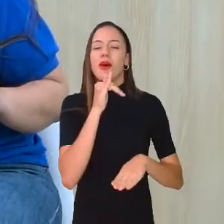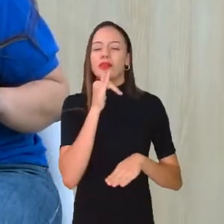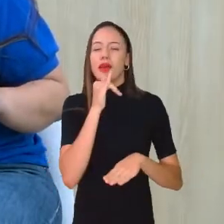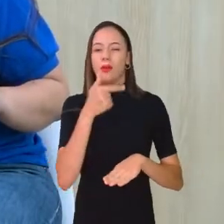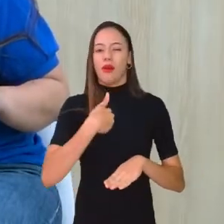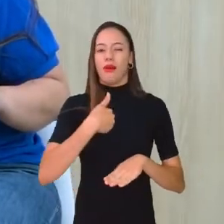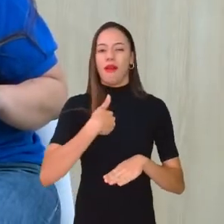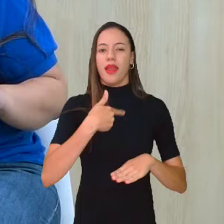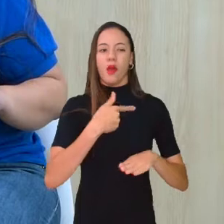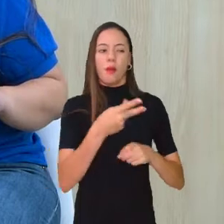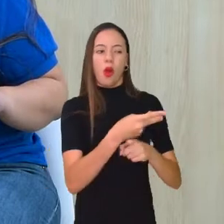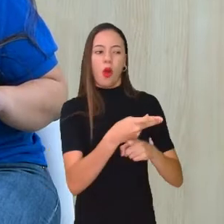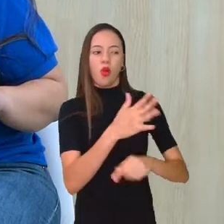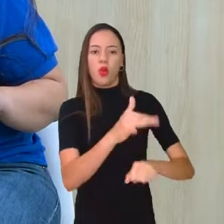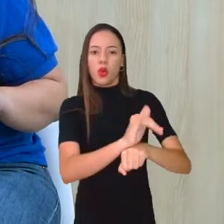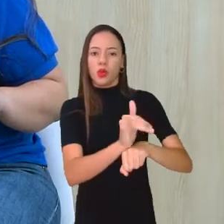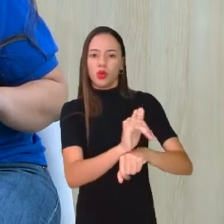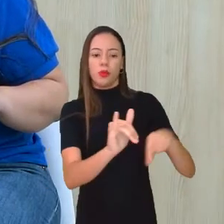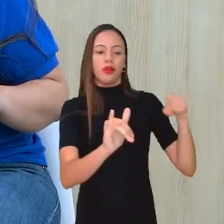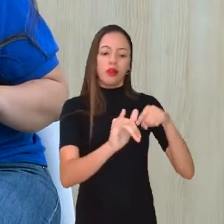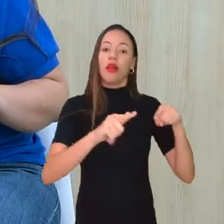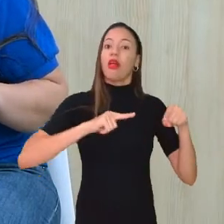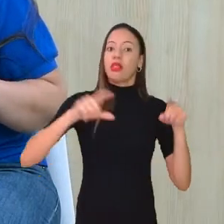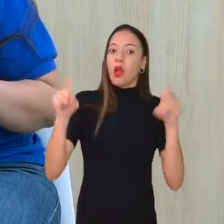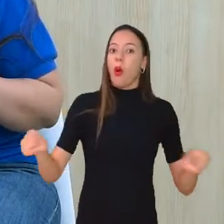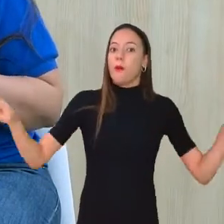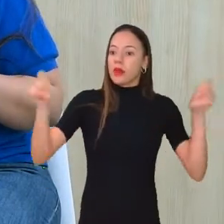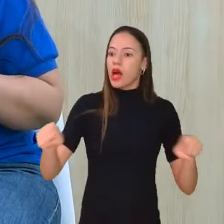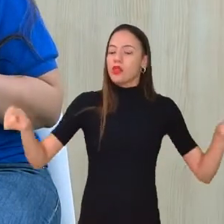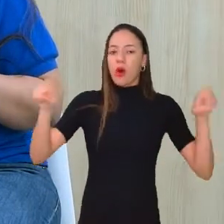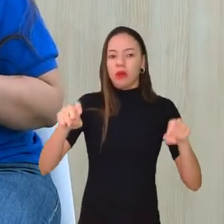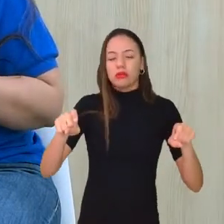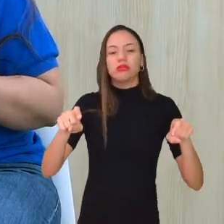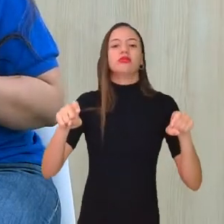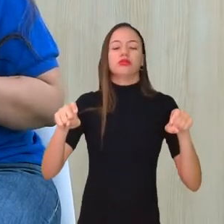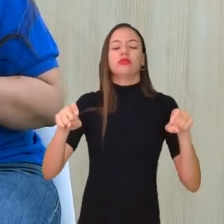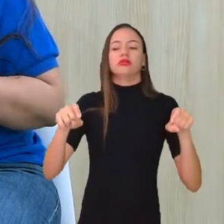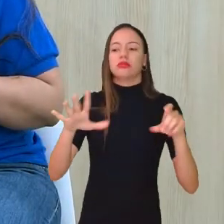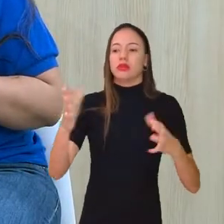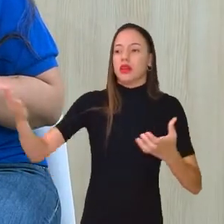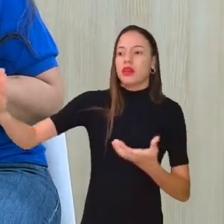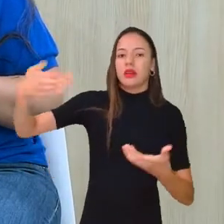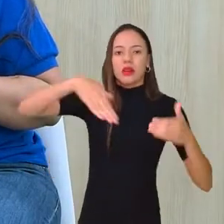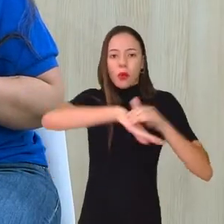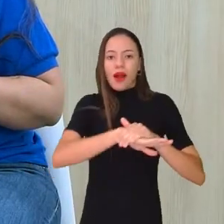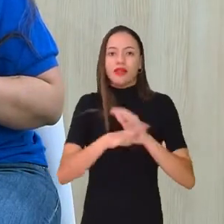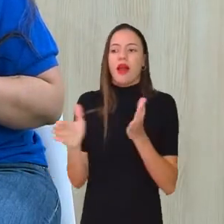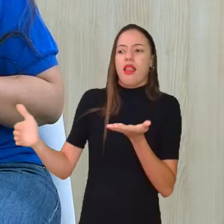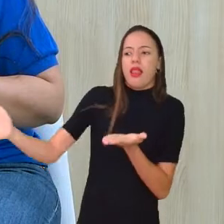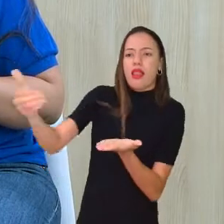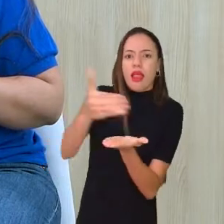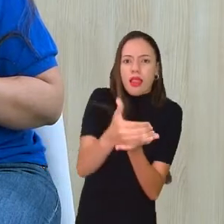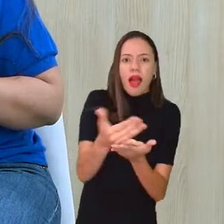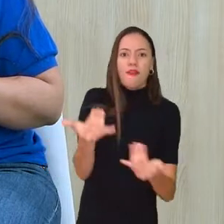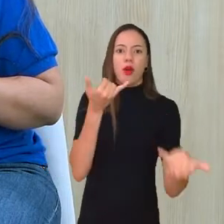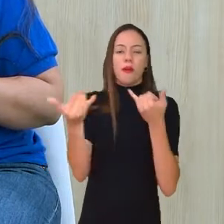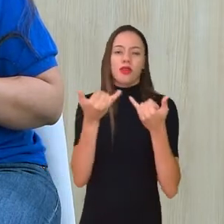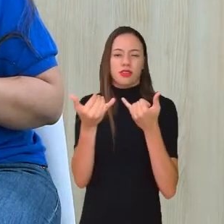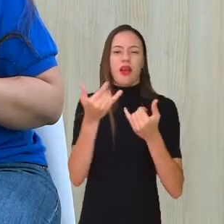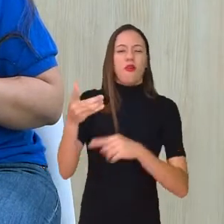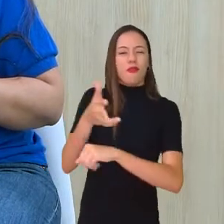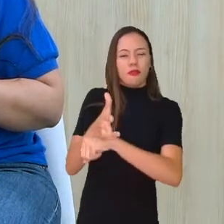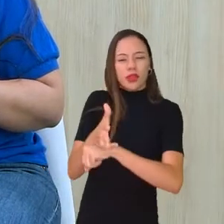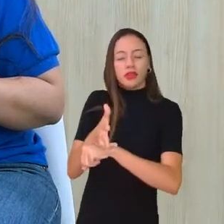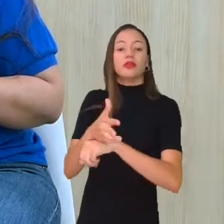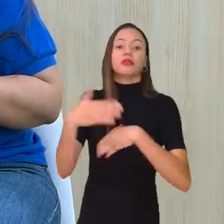tem supercomputadores, super servidores, onde ele guarda todas aquelas informações, aqueles vídeos, e no momento que a gente acessa